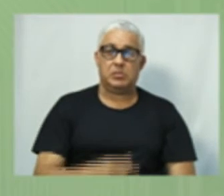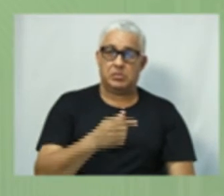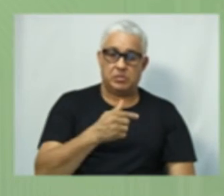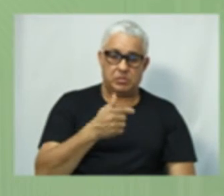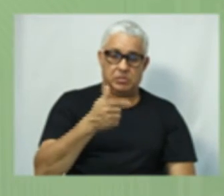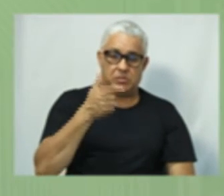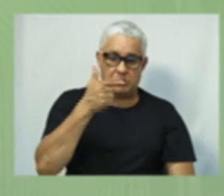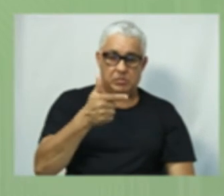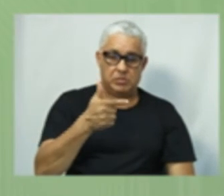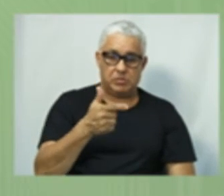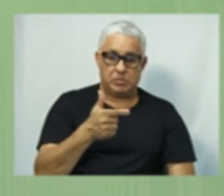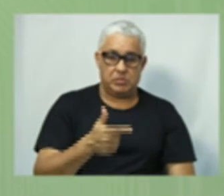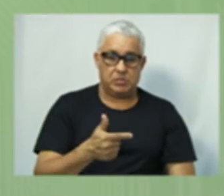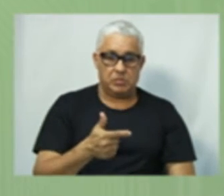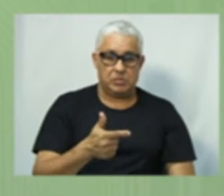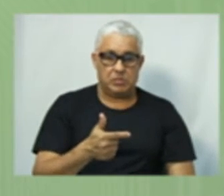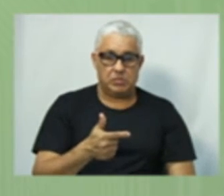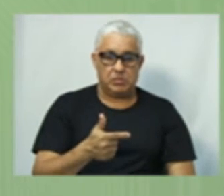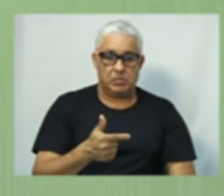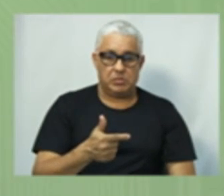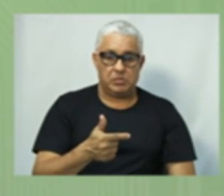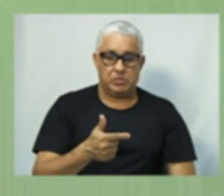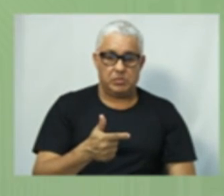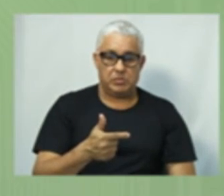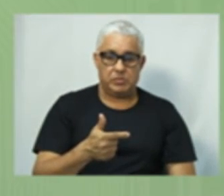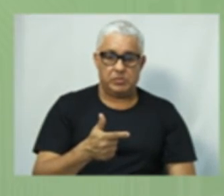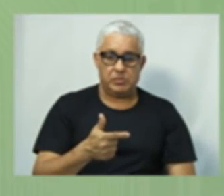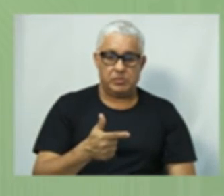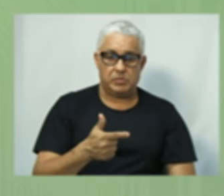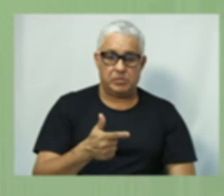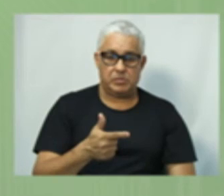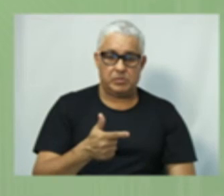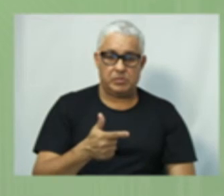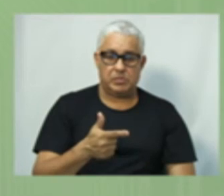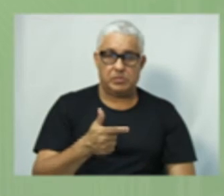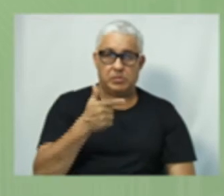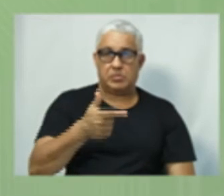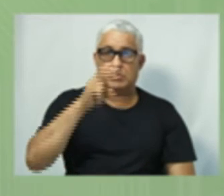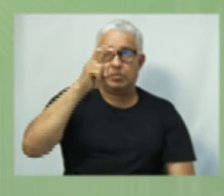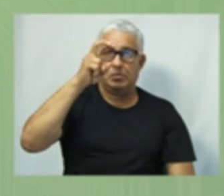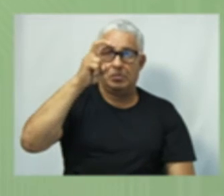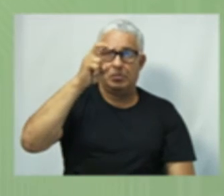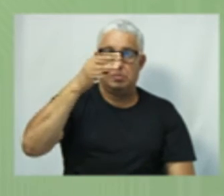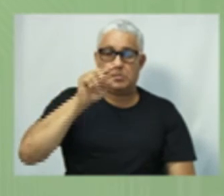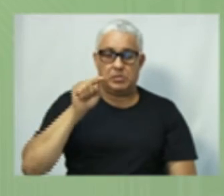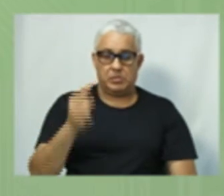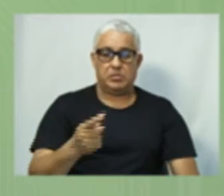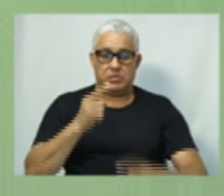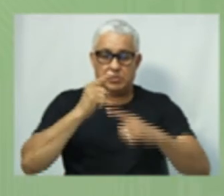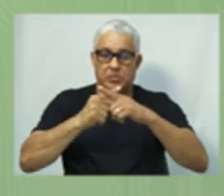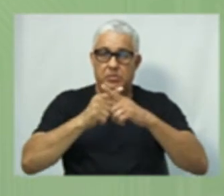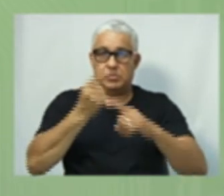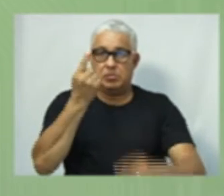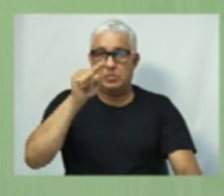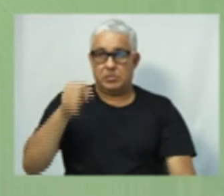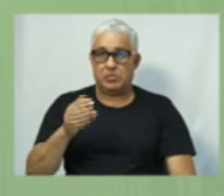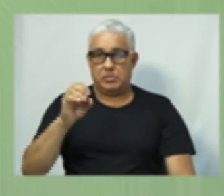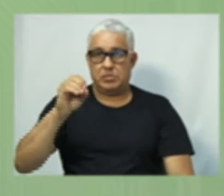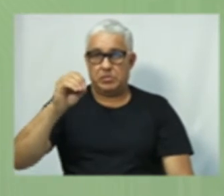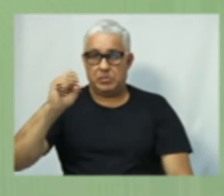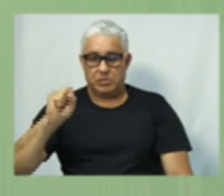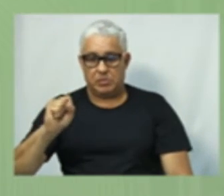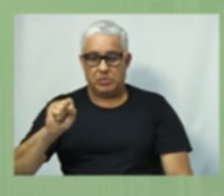errado isso aqui, por favor, desconsidere. Multiplicamos por 1,08. Qual foi o valor?